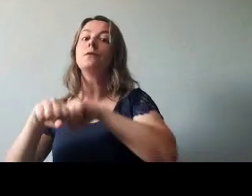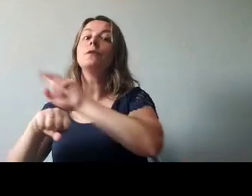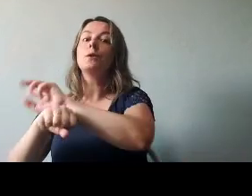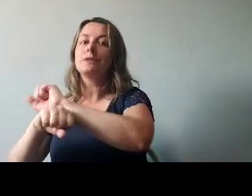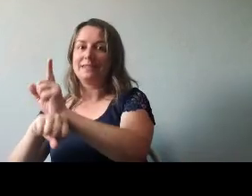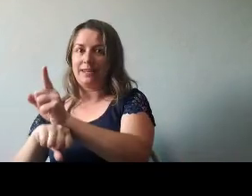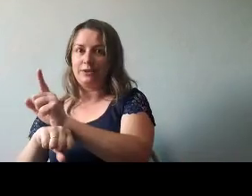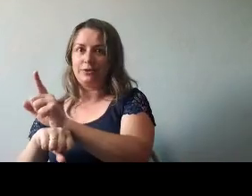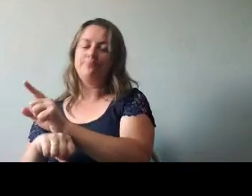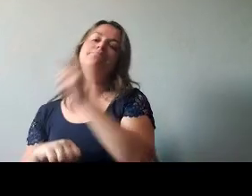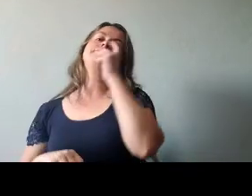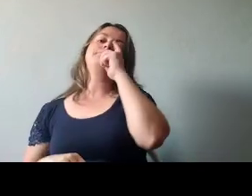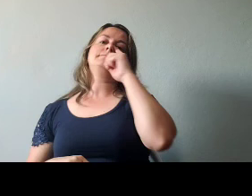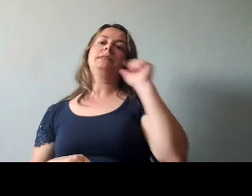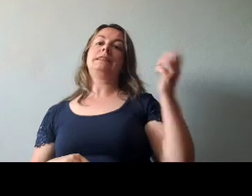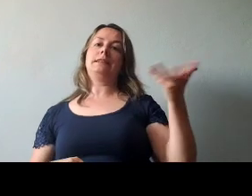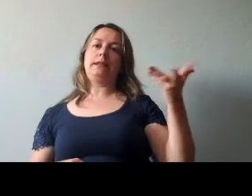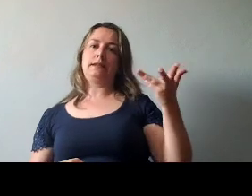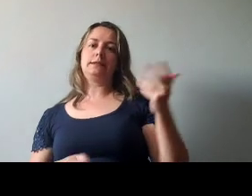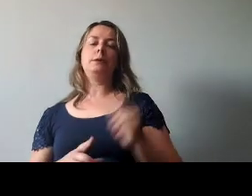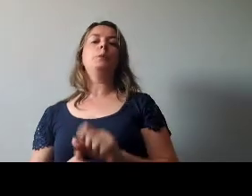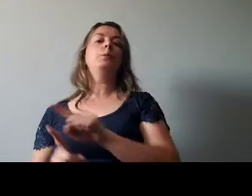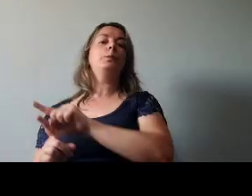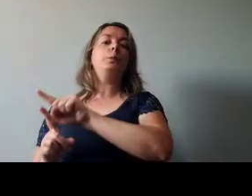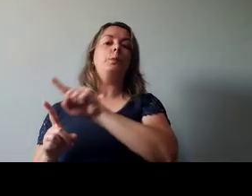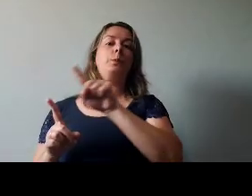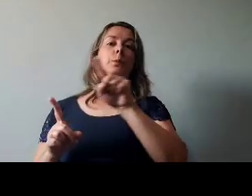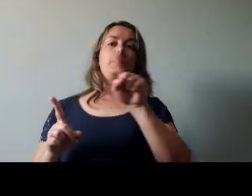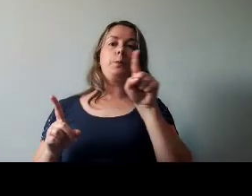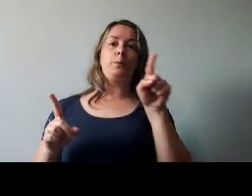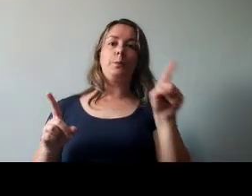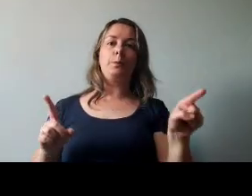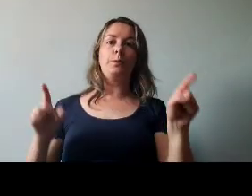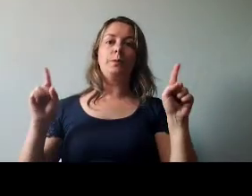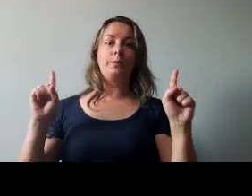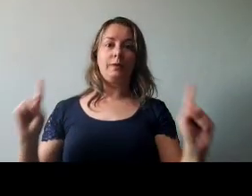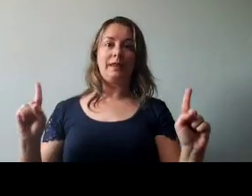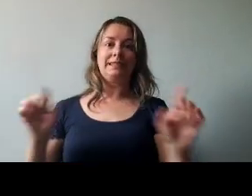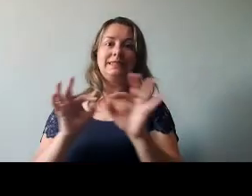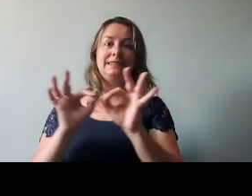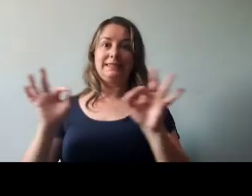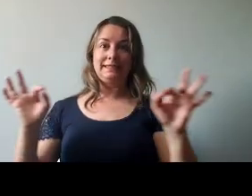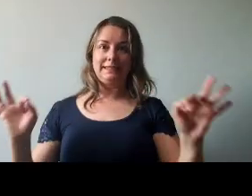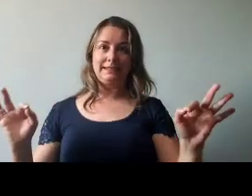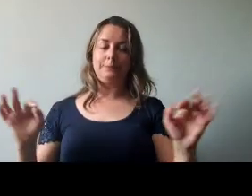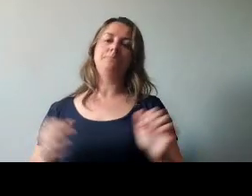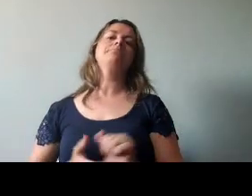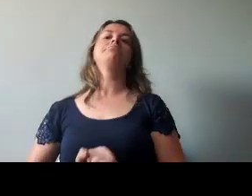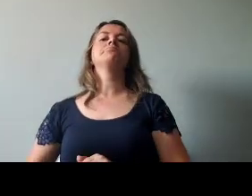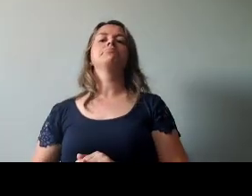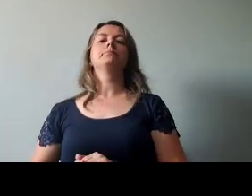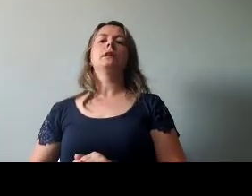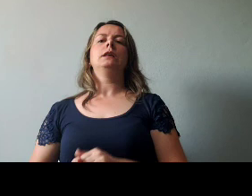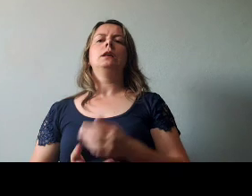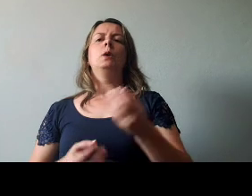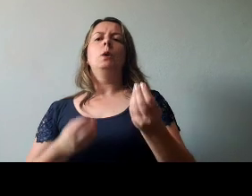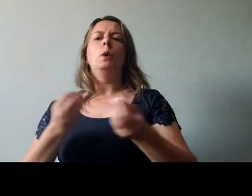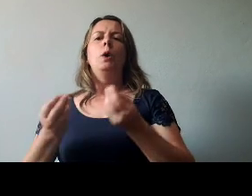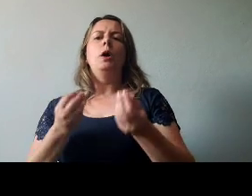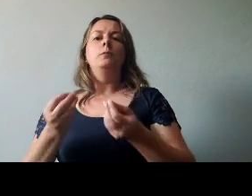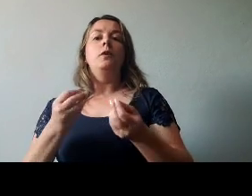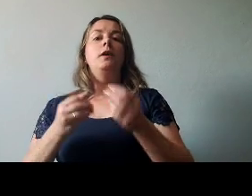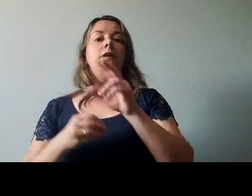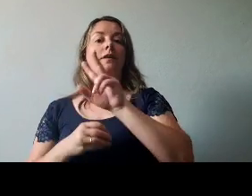zero. Então, vamos lá na equação de Torricelli, também não tem o tempo, não preciso do tempo. Agora, no lugar da velocidade,